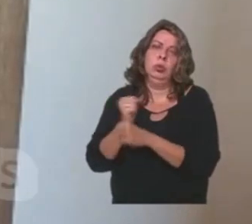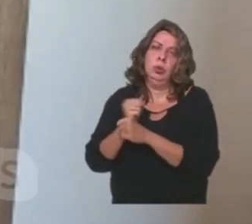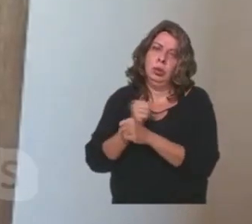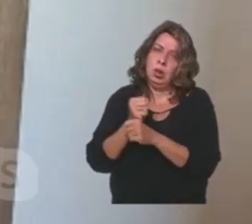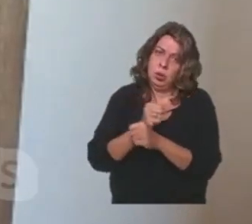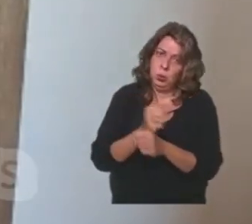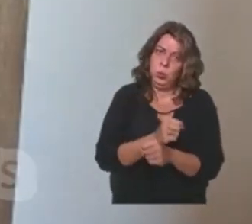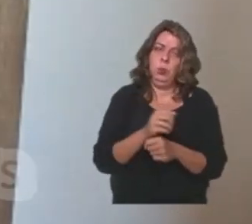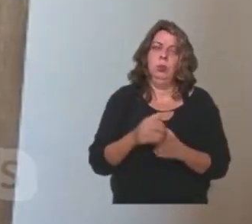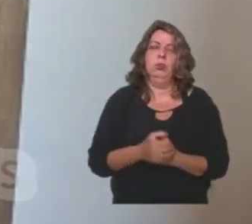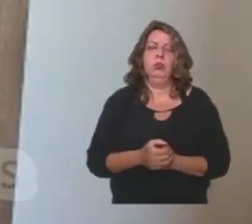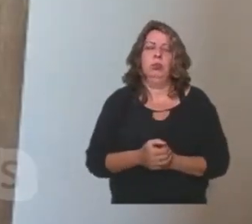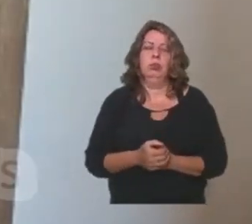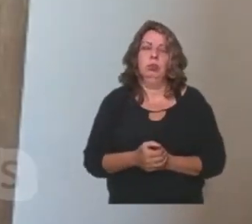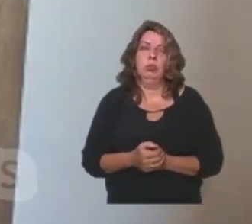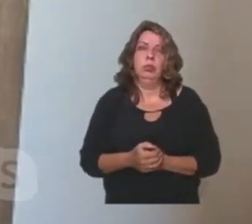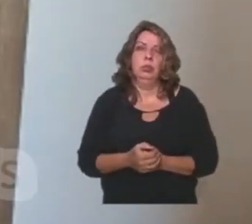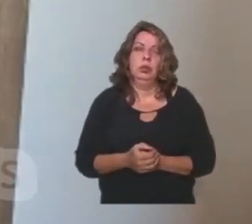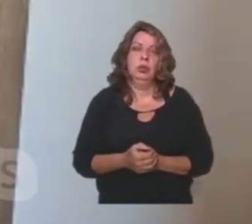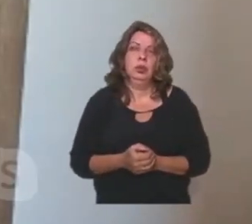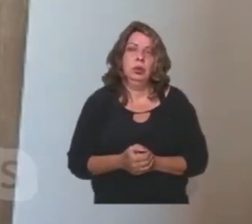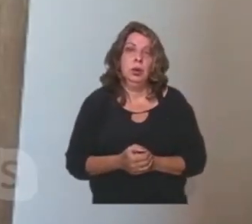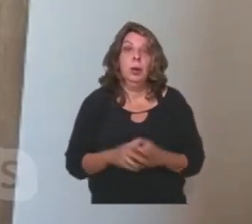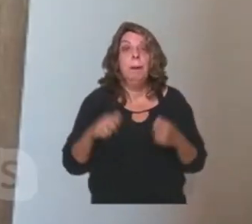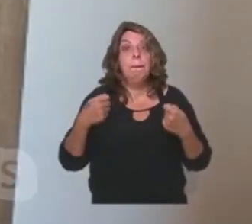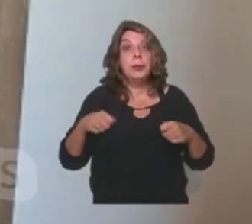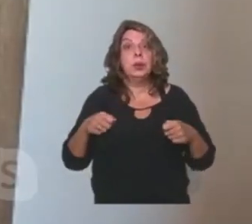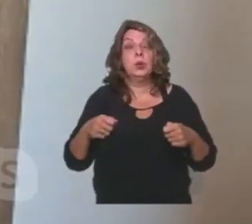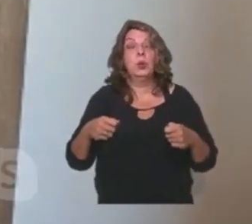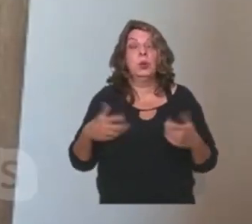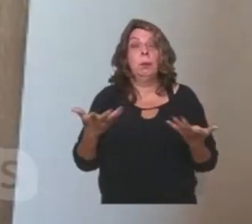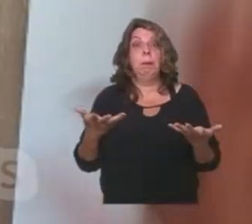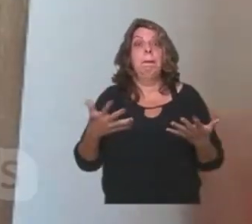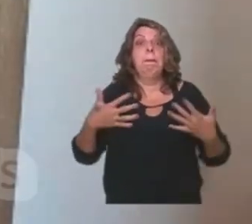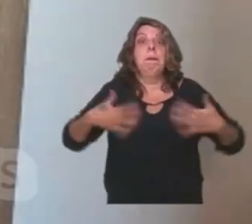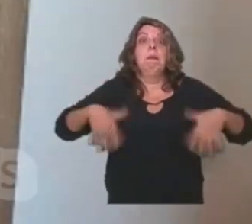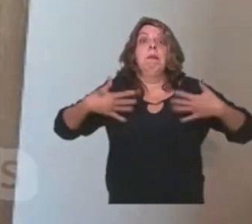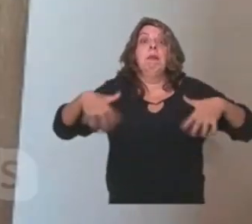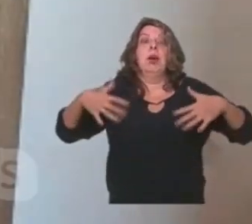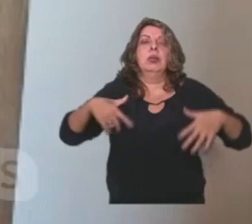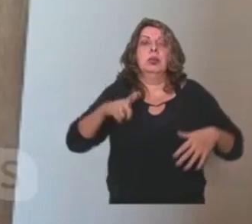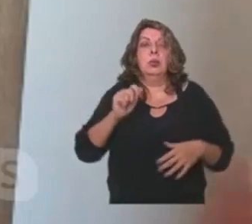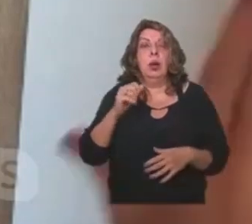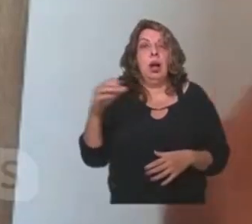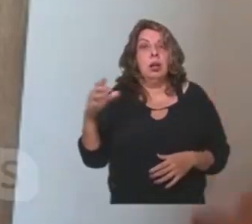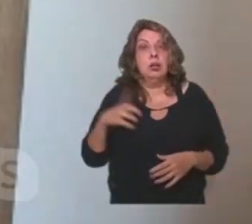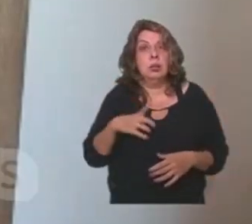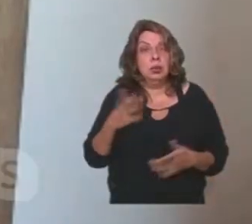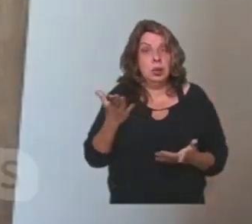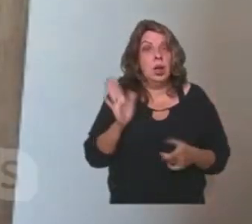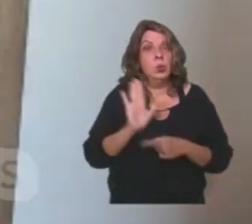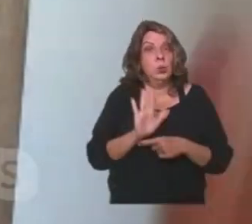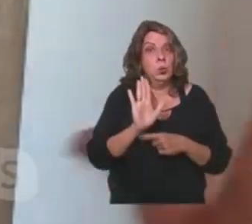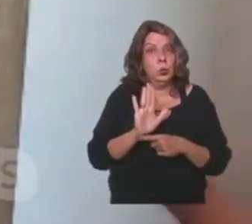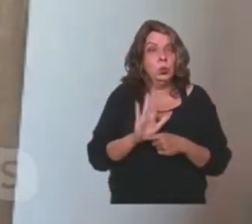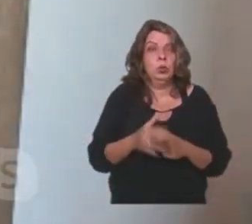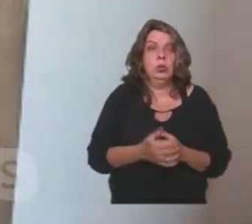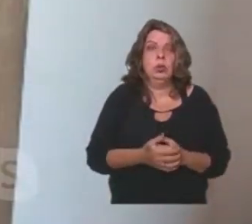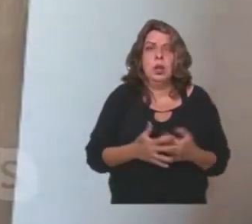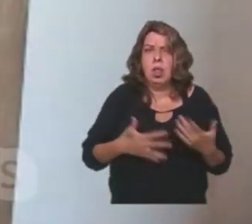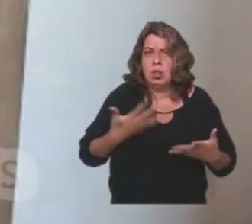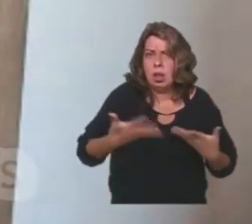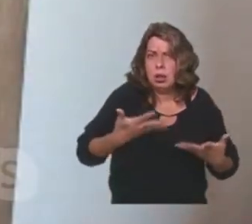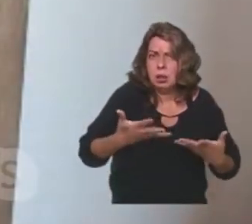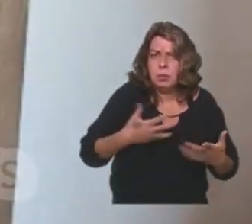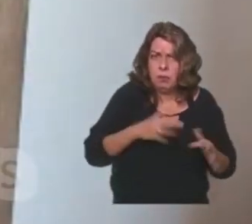momento que eles mais precisaram, o GAC estava presente, né? E você olha para trás e vê, e não foi durante o tratamento que nós